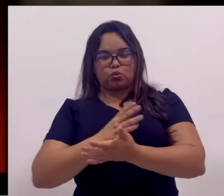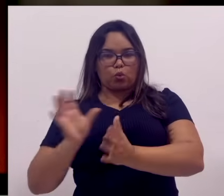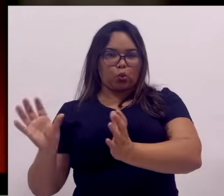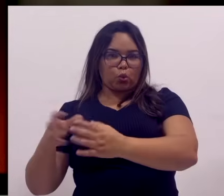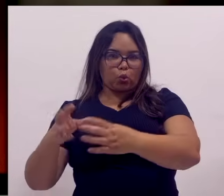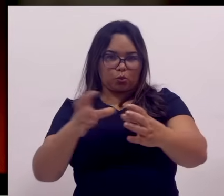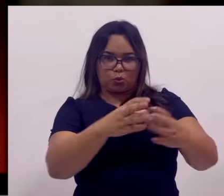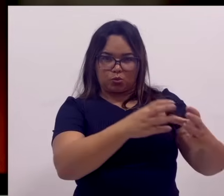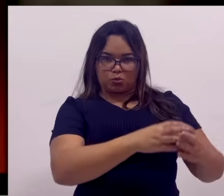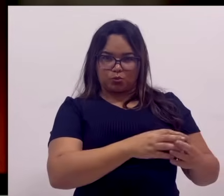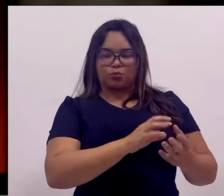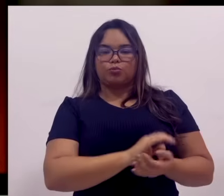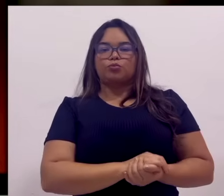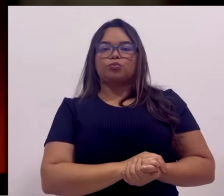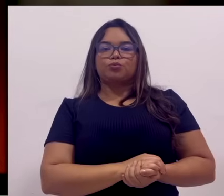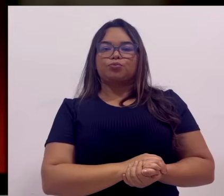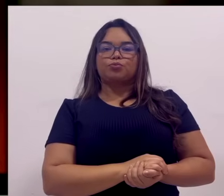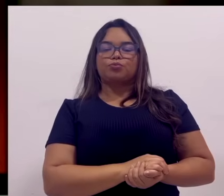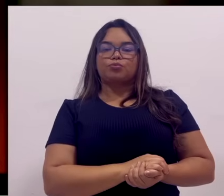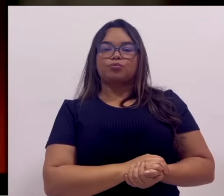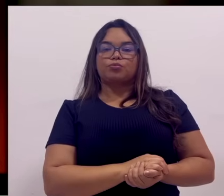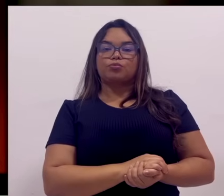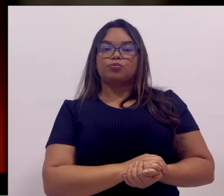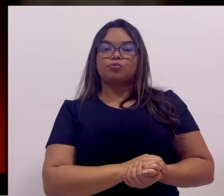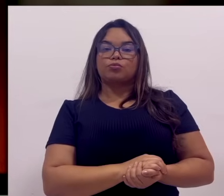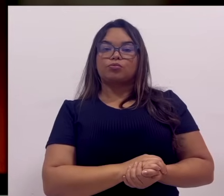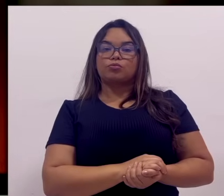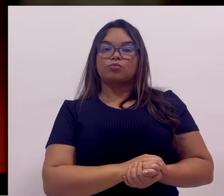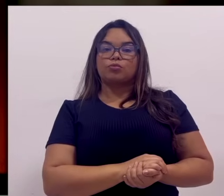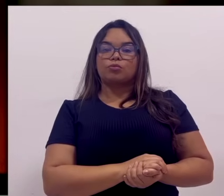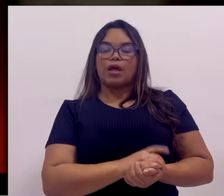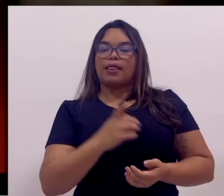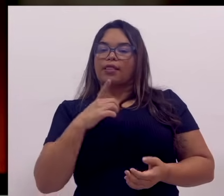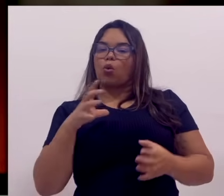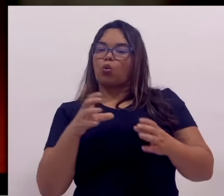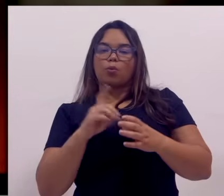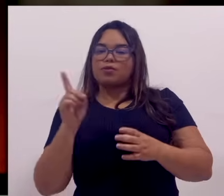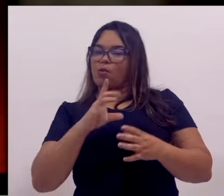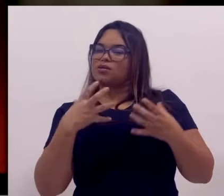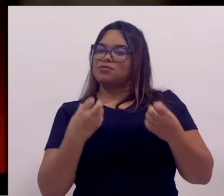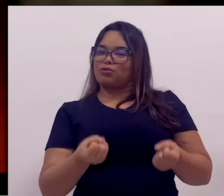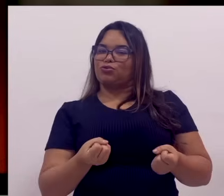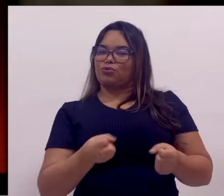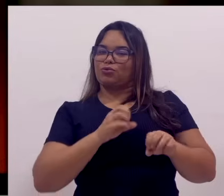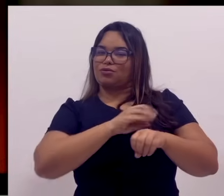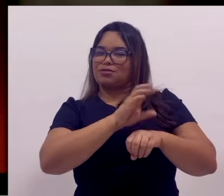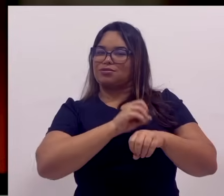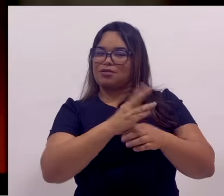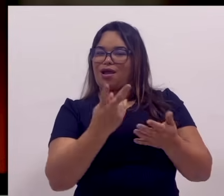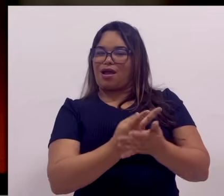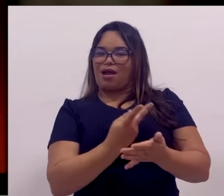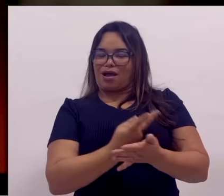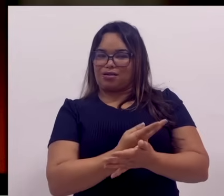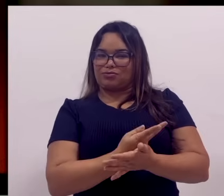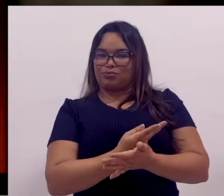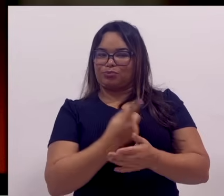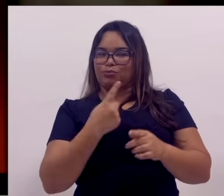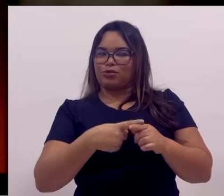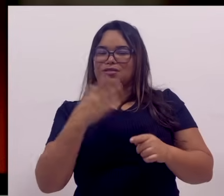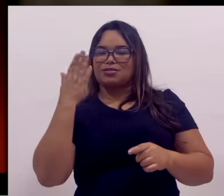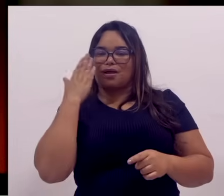E não reconheceram, como dizem, as profundezas de Satanás. Está aqui uma terminologia muito interessante.